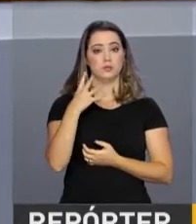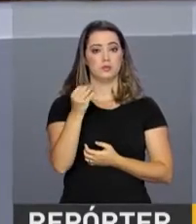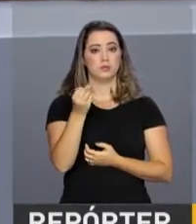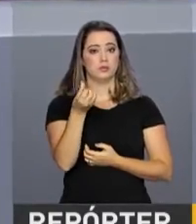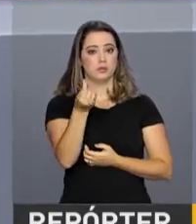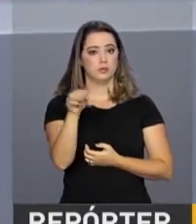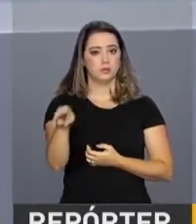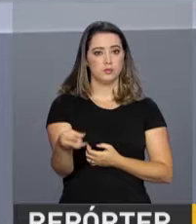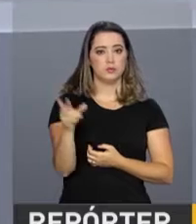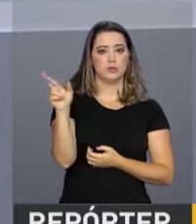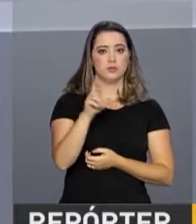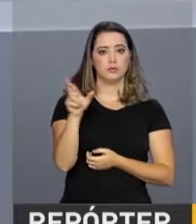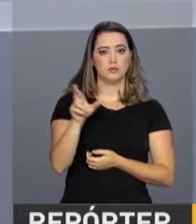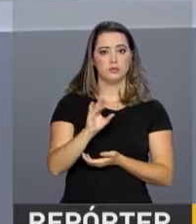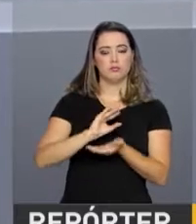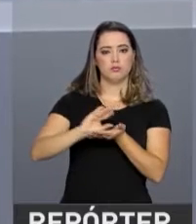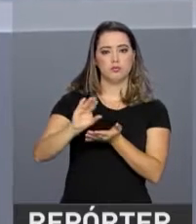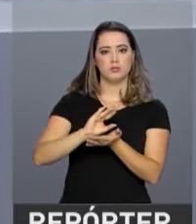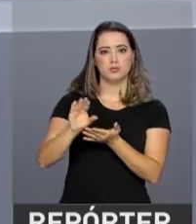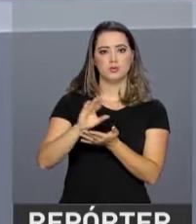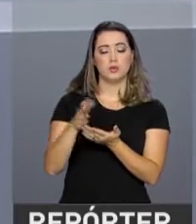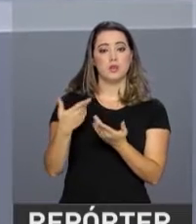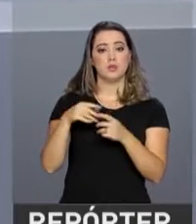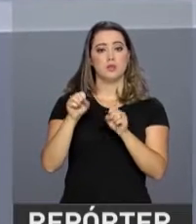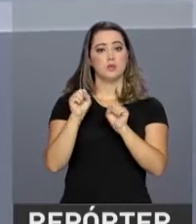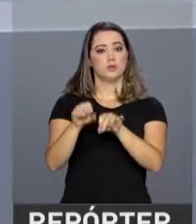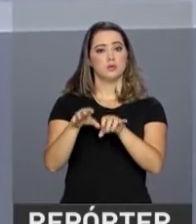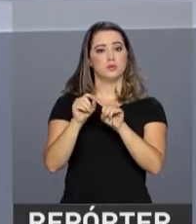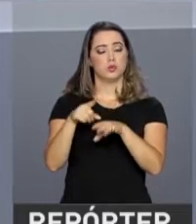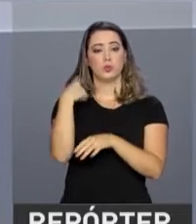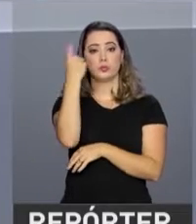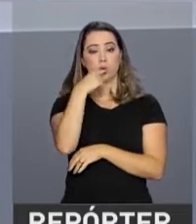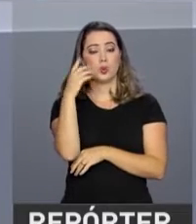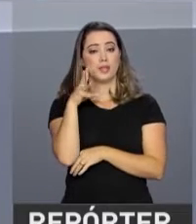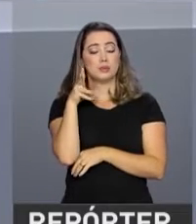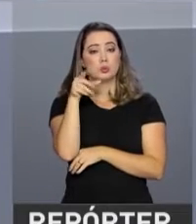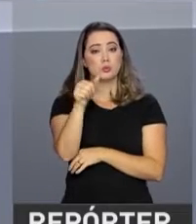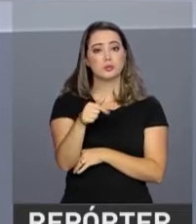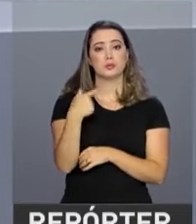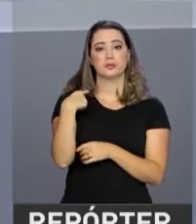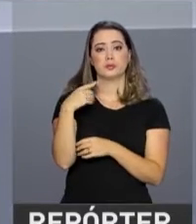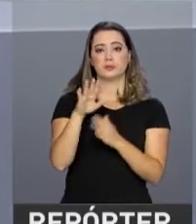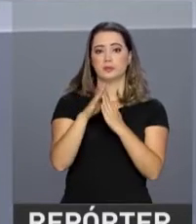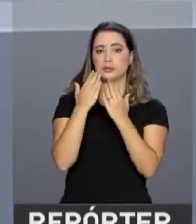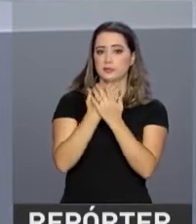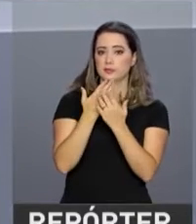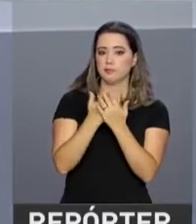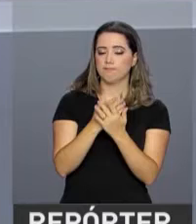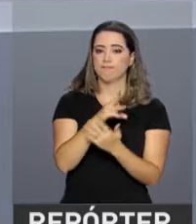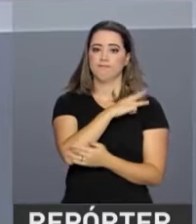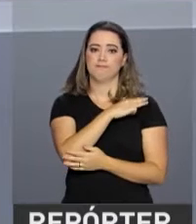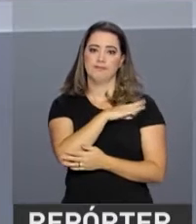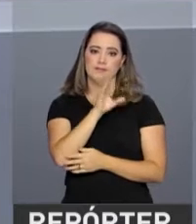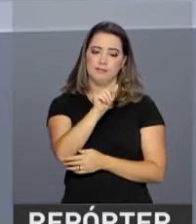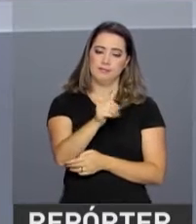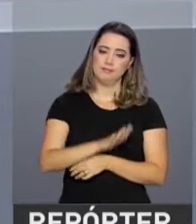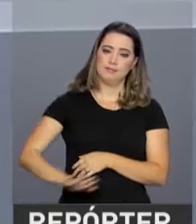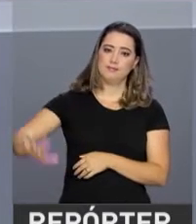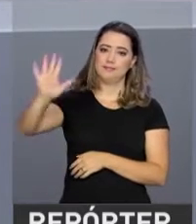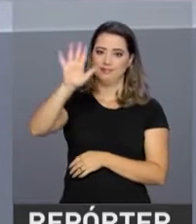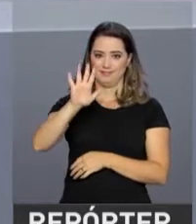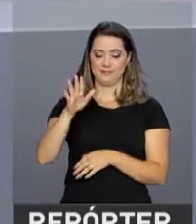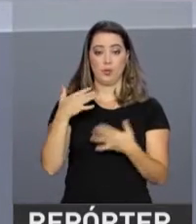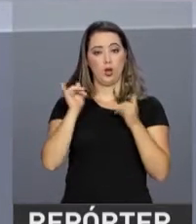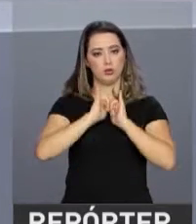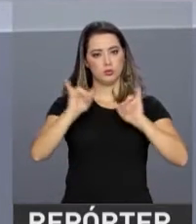406 milhões de reais vão ser investidos na implementação do ensino em tempo integral nas escolas de ensino médio em todo o país o anúncio